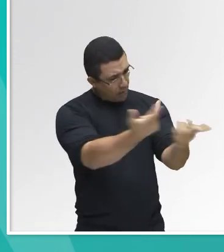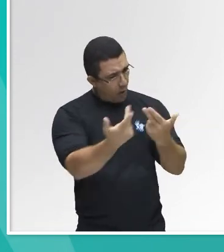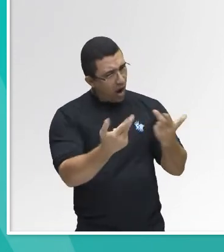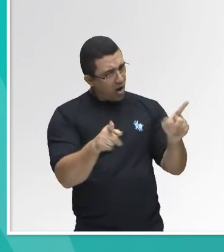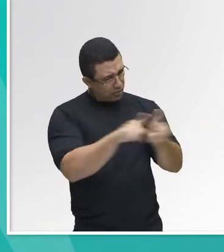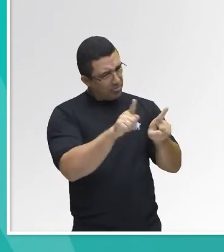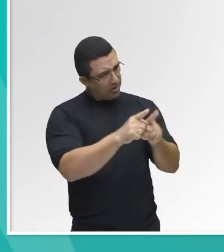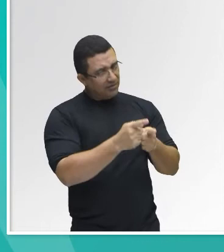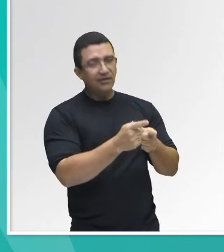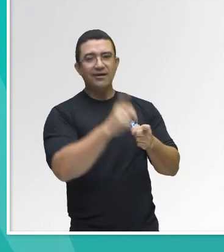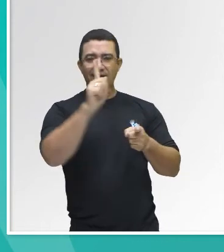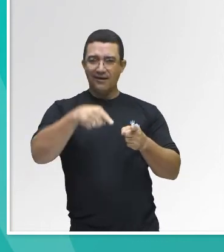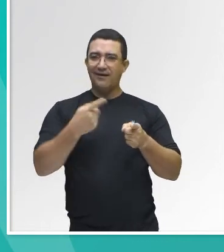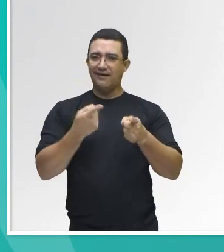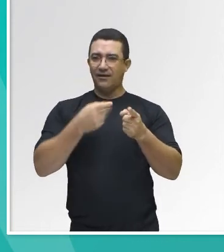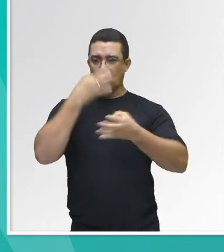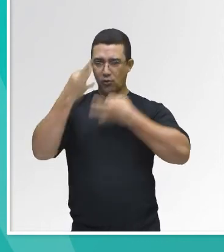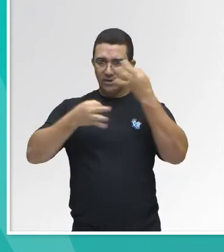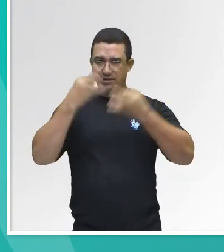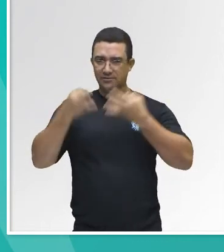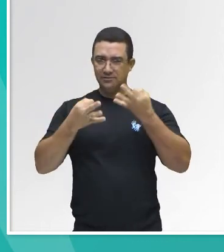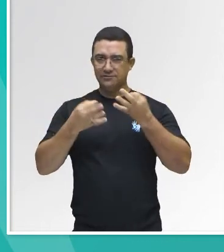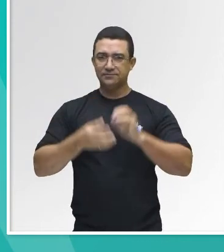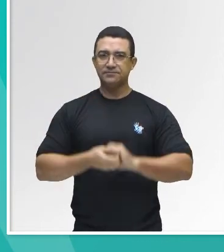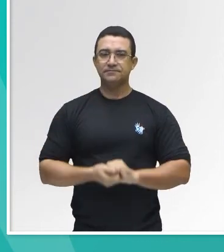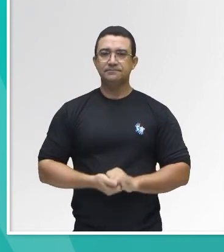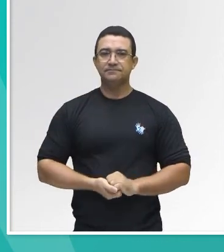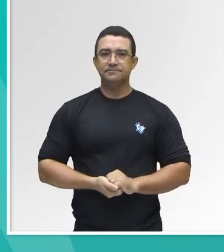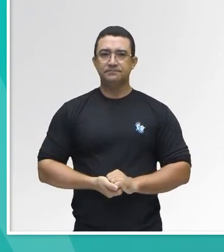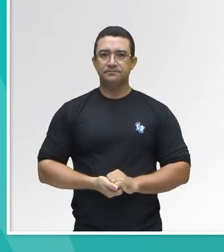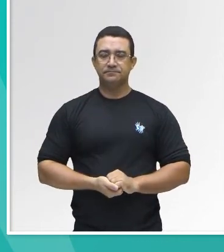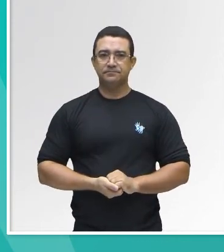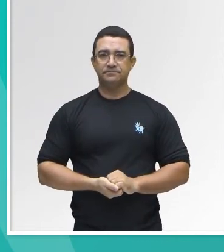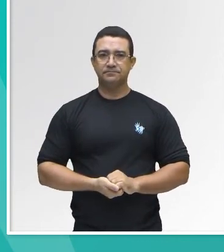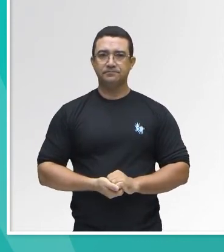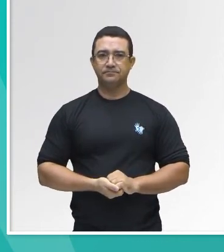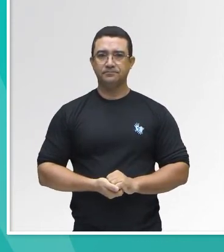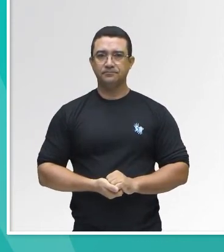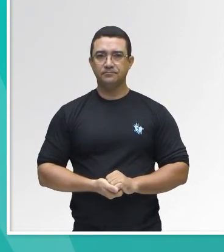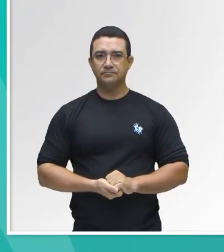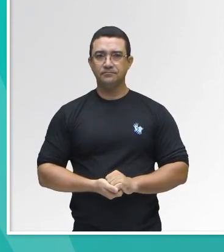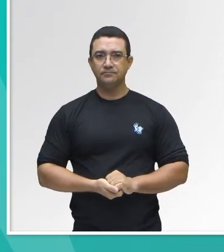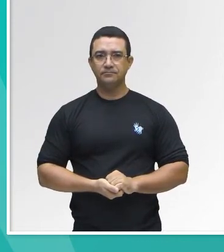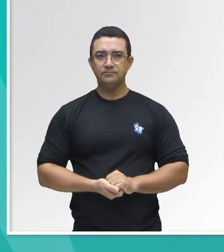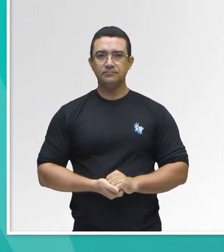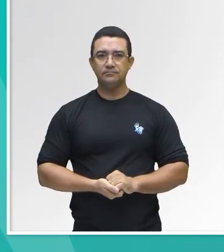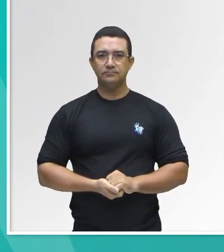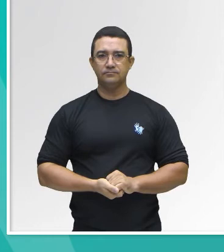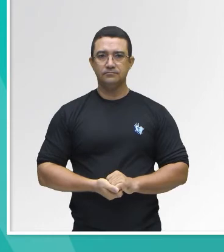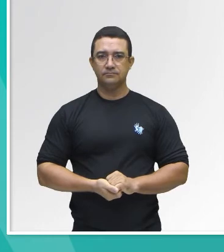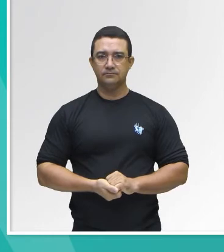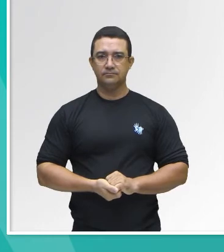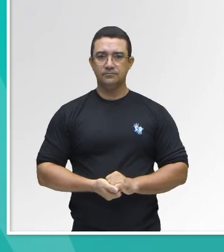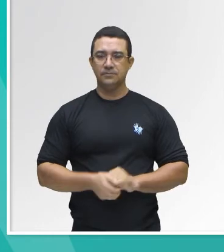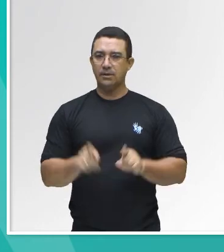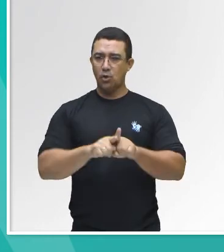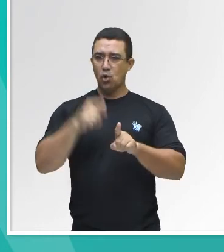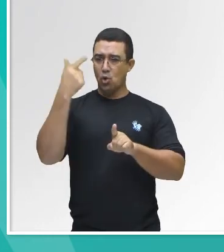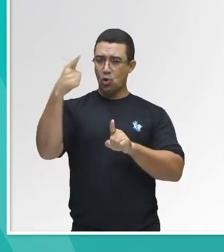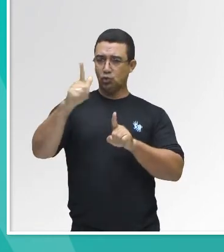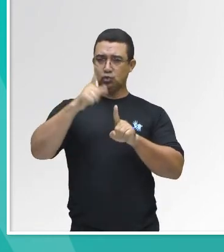isso aí também é um argumento. Seguindo, nós temos um outro